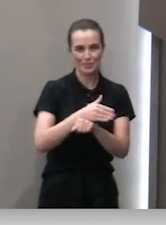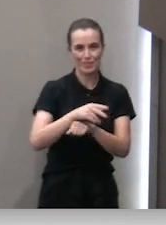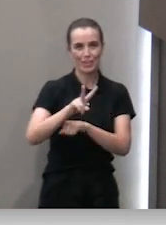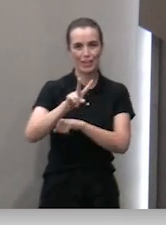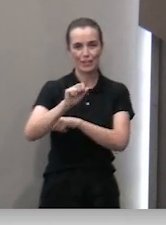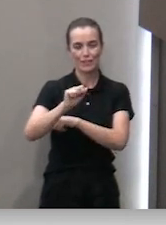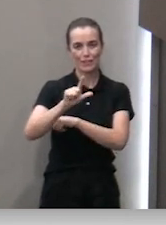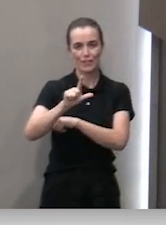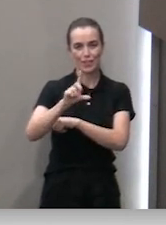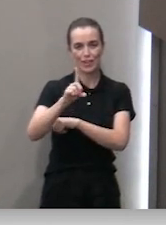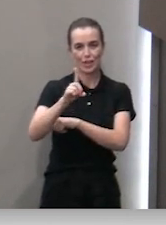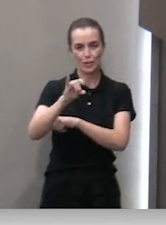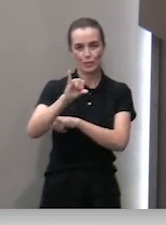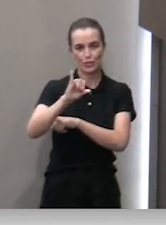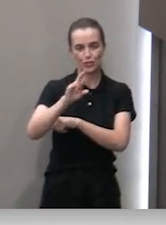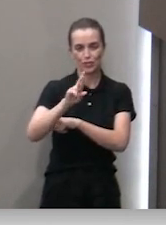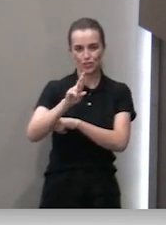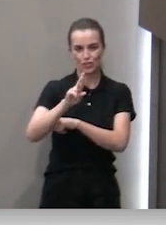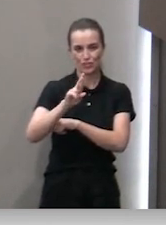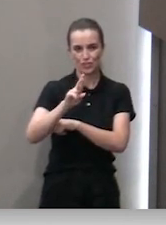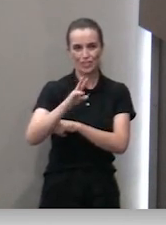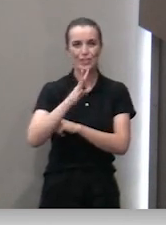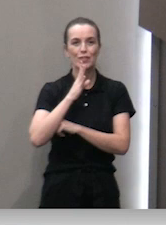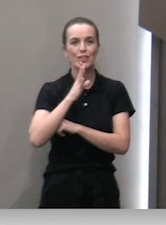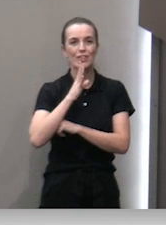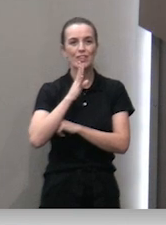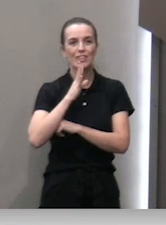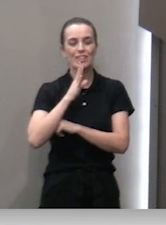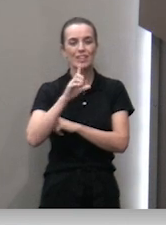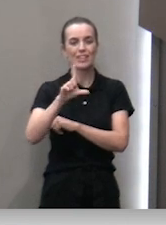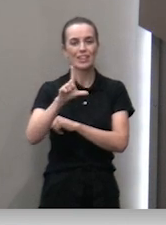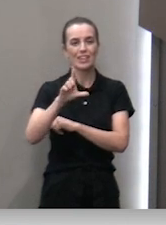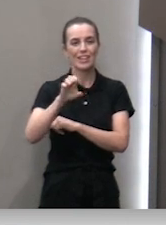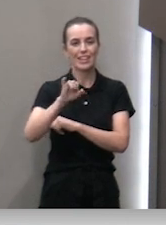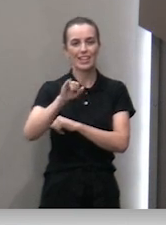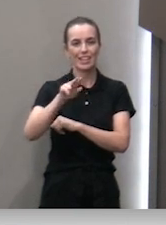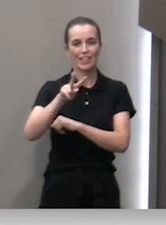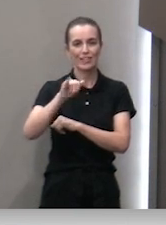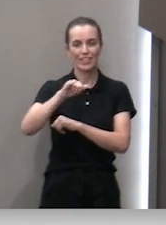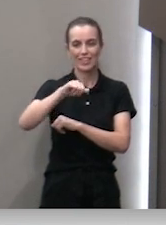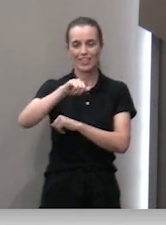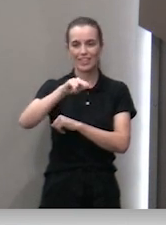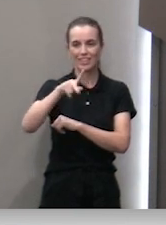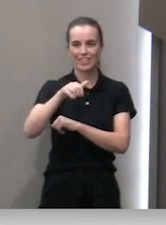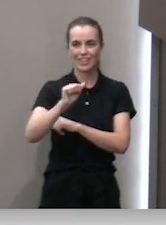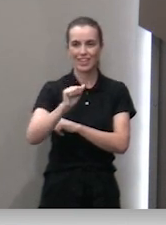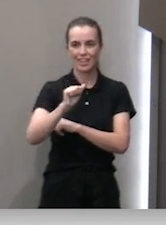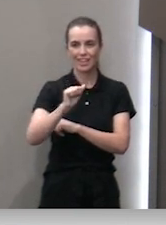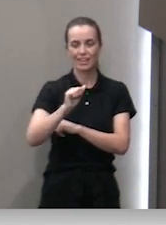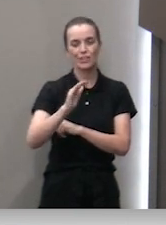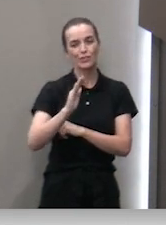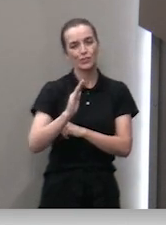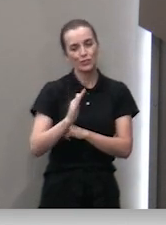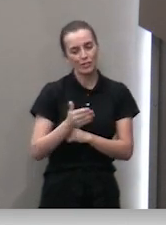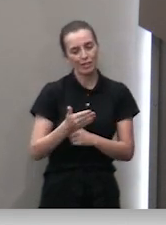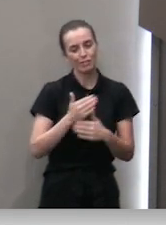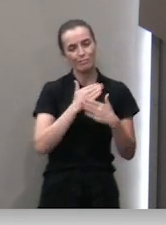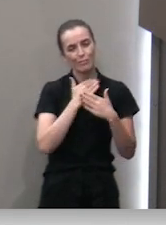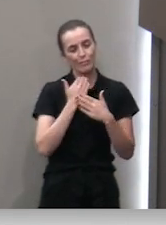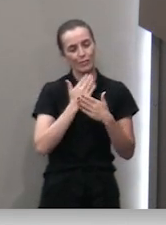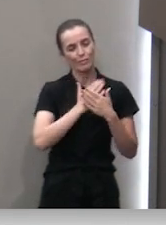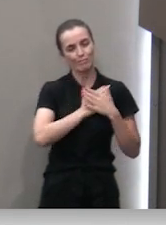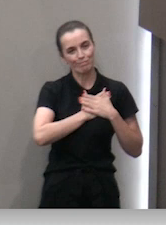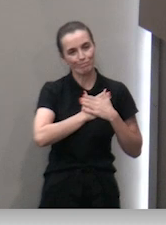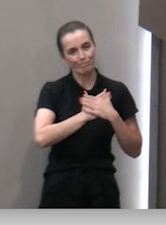Valdir Scarce, mais conhecido como Leivinha. Muito antigo, né? Não se encontra mais entre nós, mas